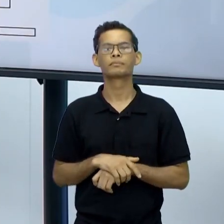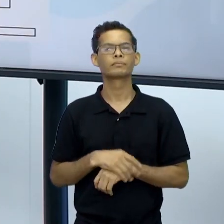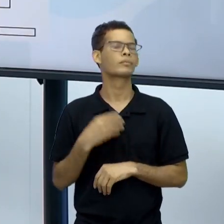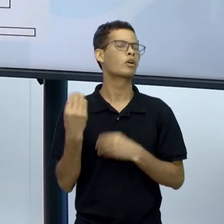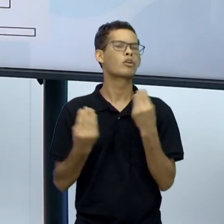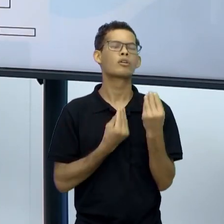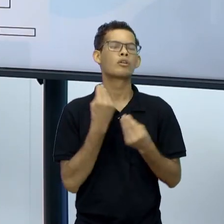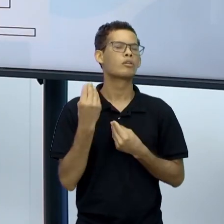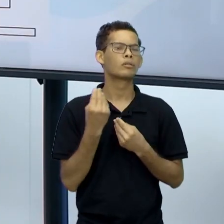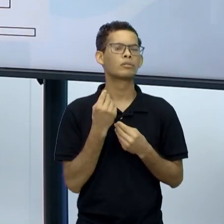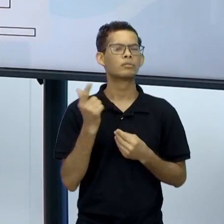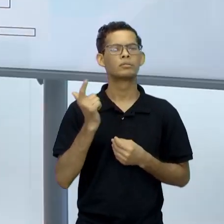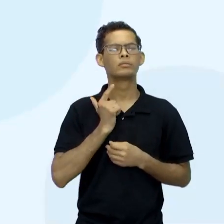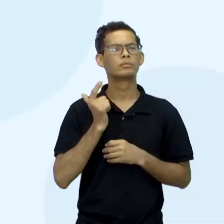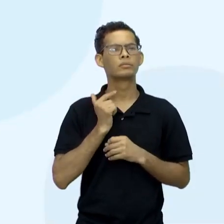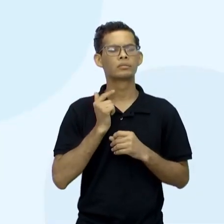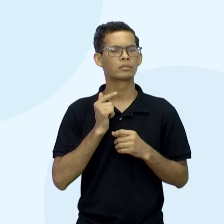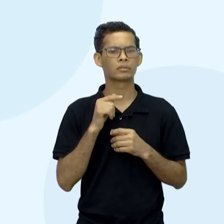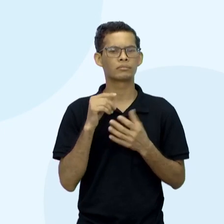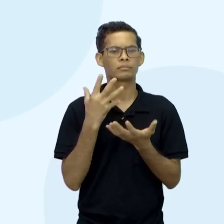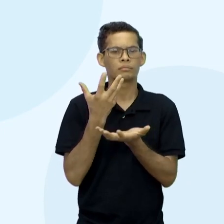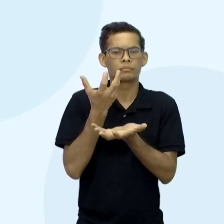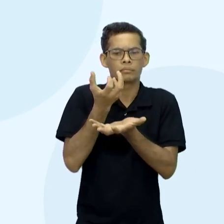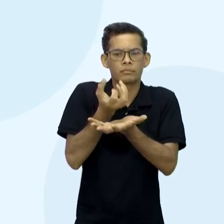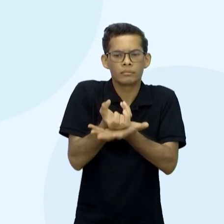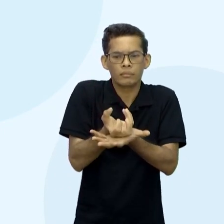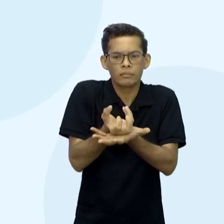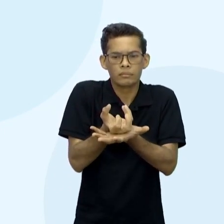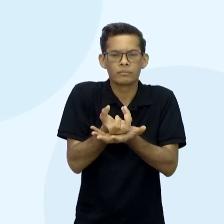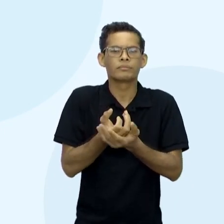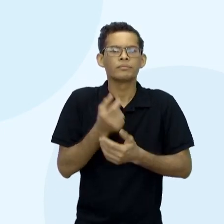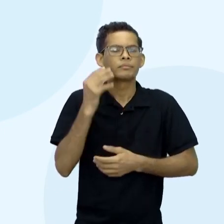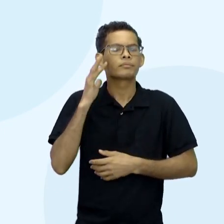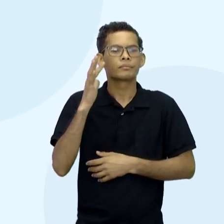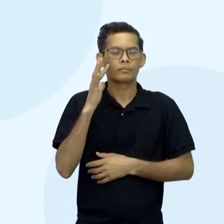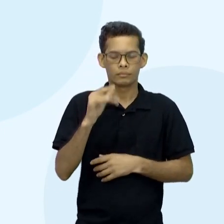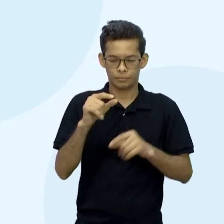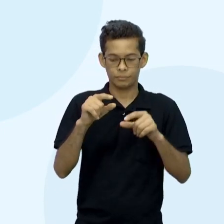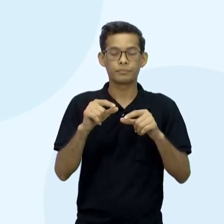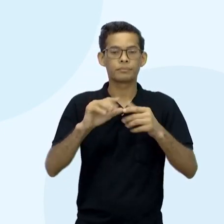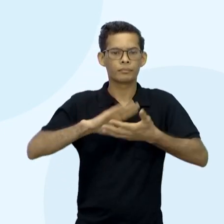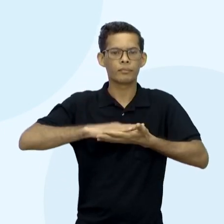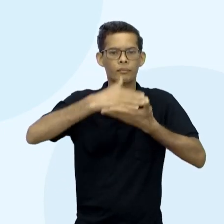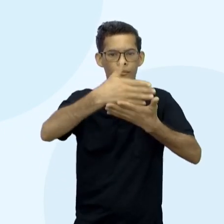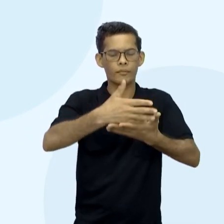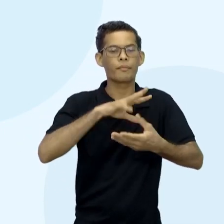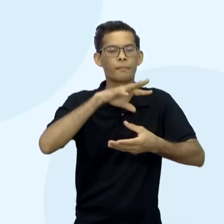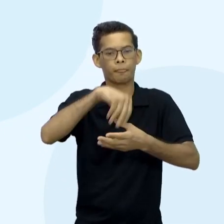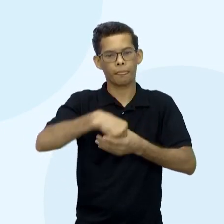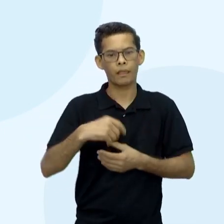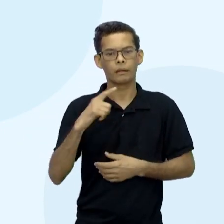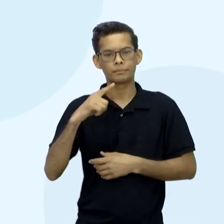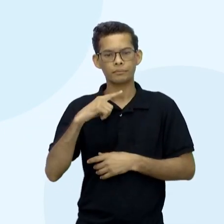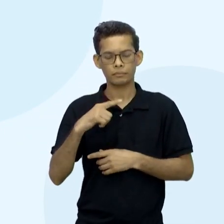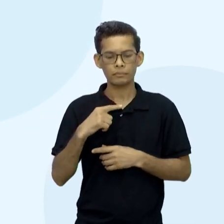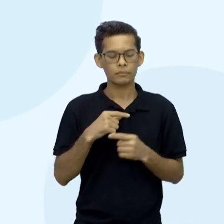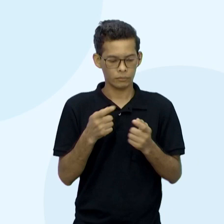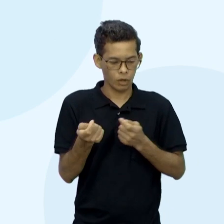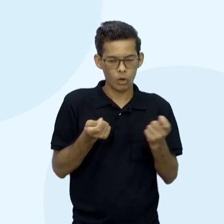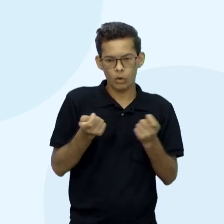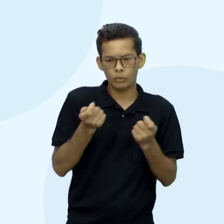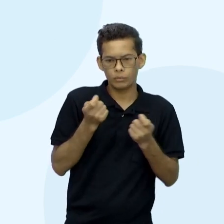que é a análise de dados, né? Do GPR. Você tem um notebook, certo? Você tem uma unidade de controle